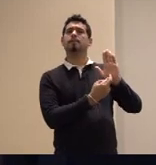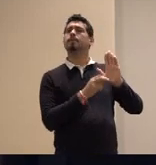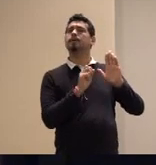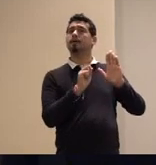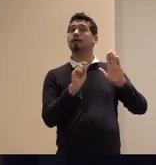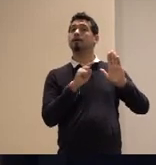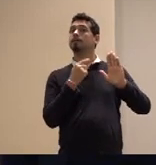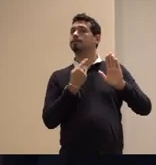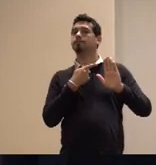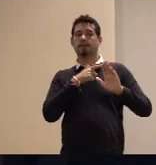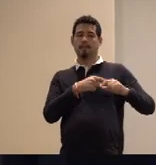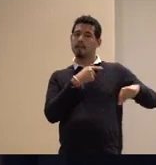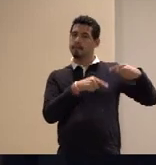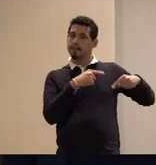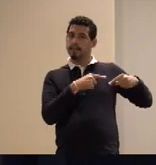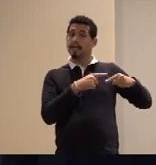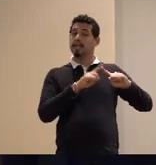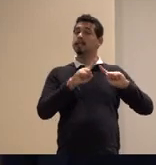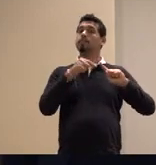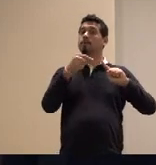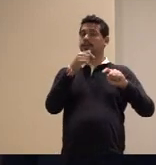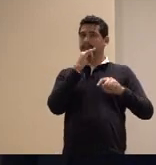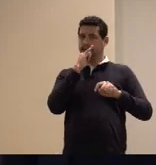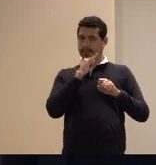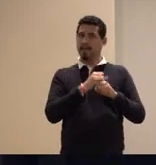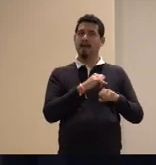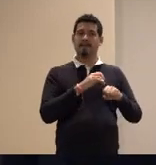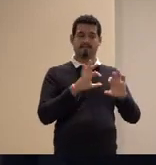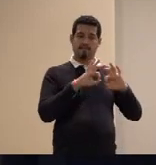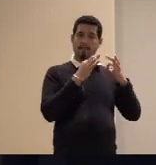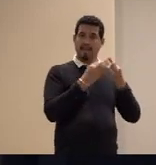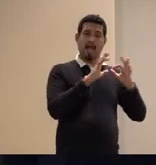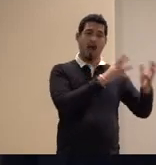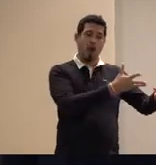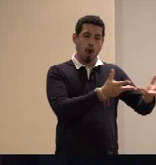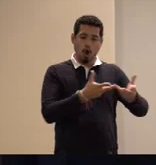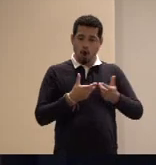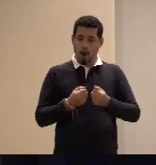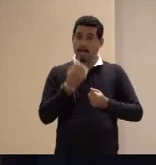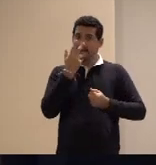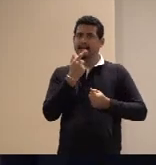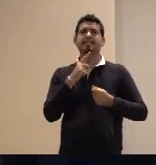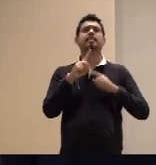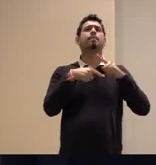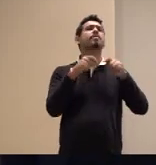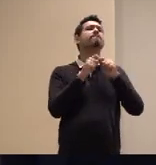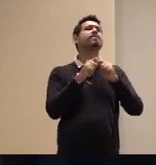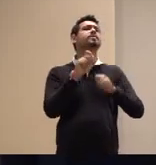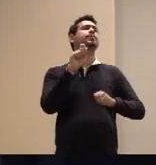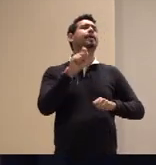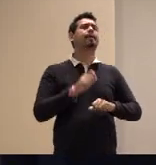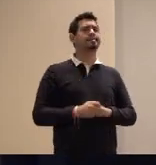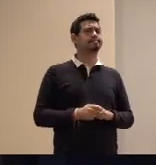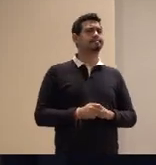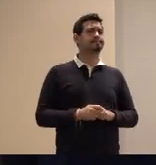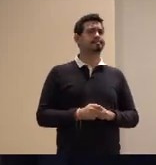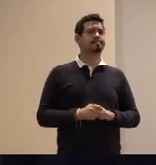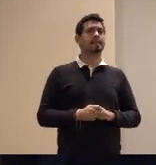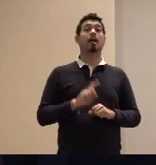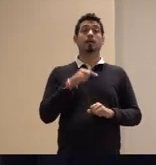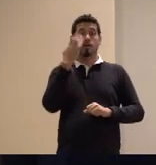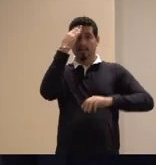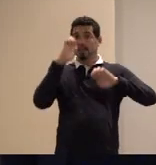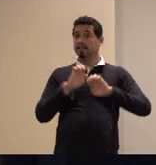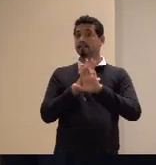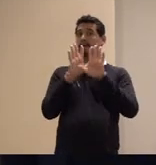que a gente possa discutir também o pós-acolhimento. A gente fala muito em serviço de república, mas, no nosso entendimento,